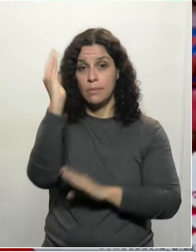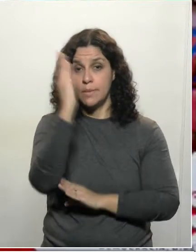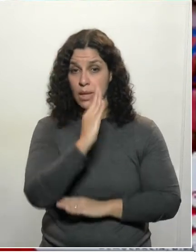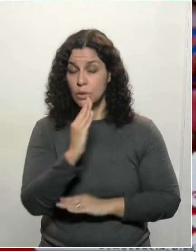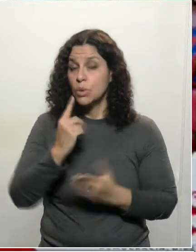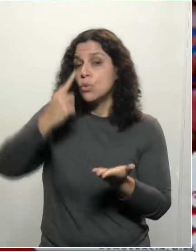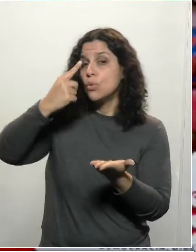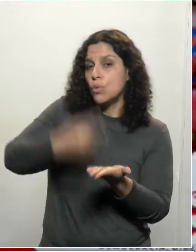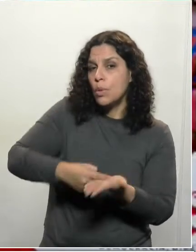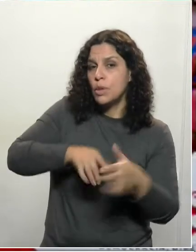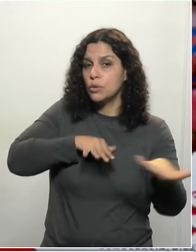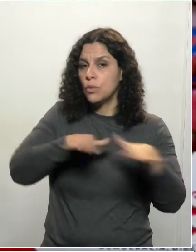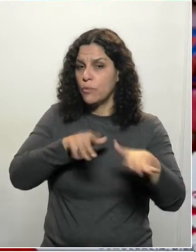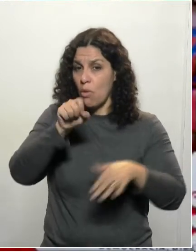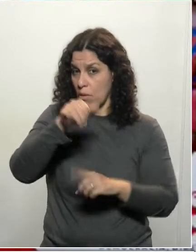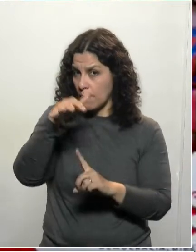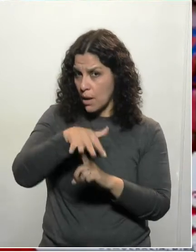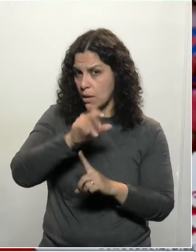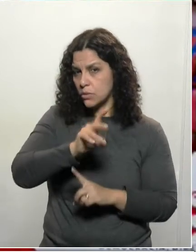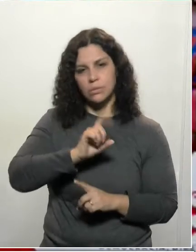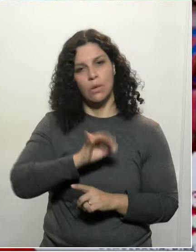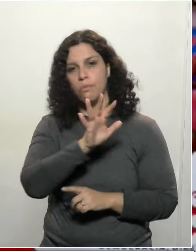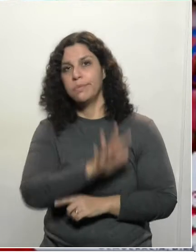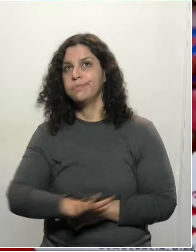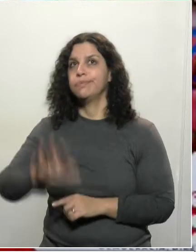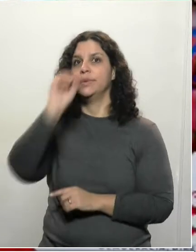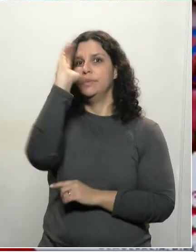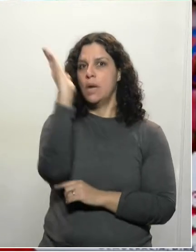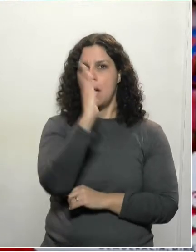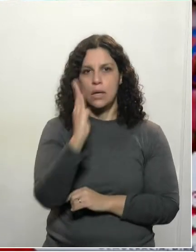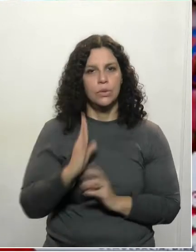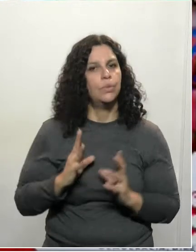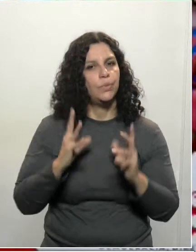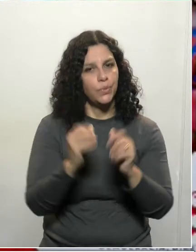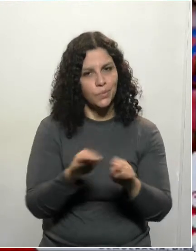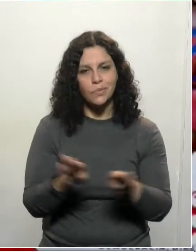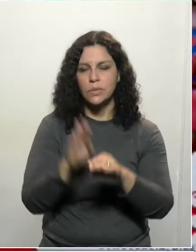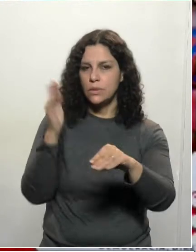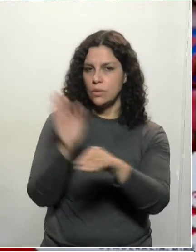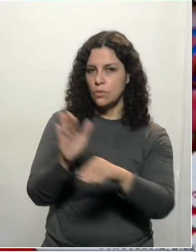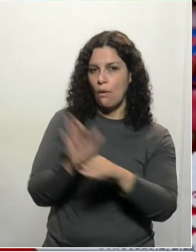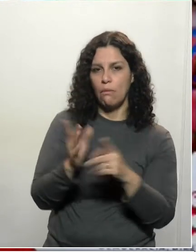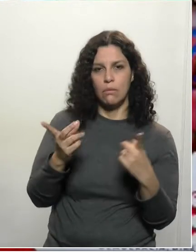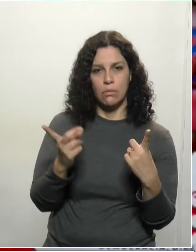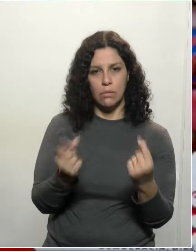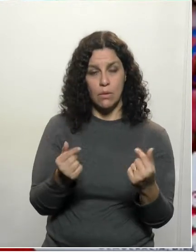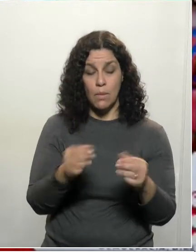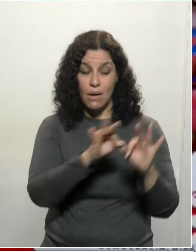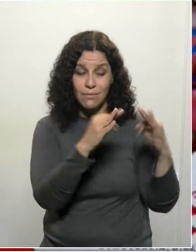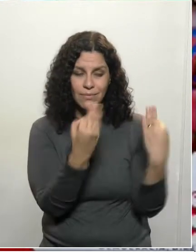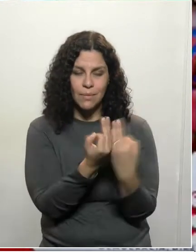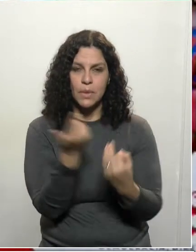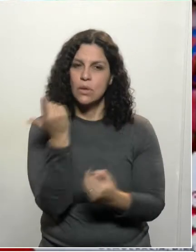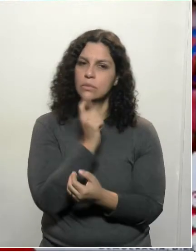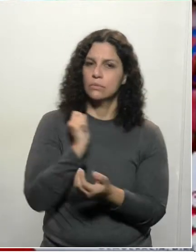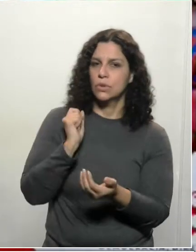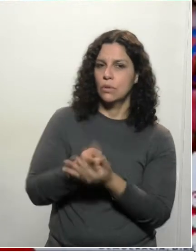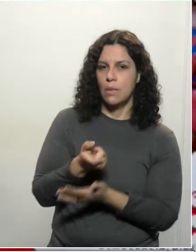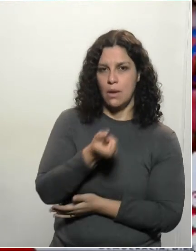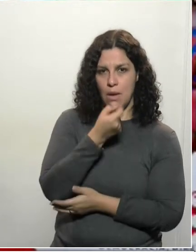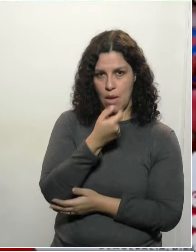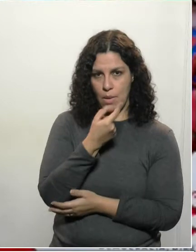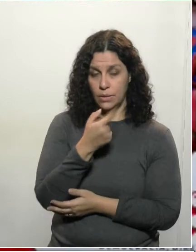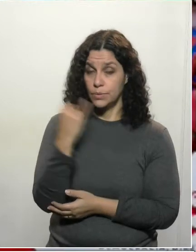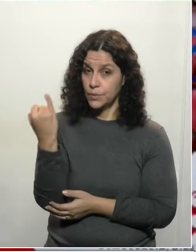só no nosso estado, mas está circulando a nível de país, porque é muito importante e ser